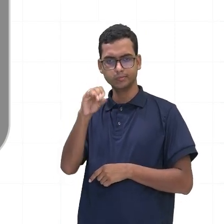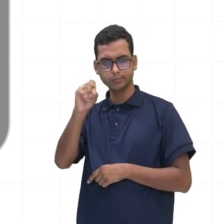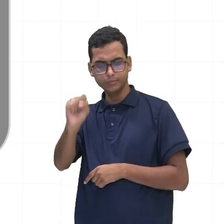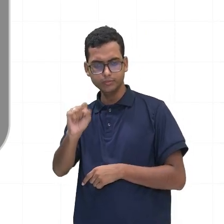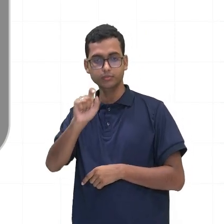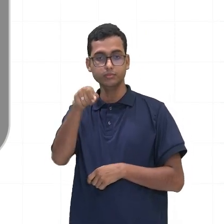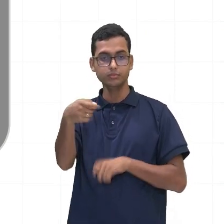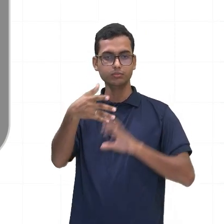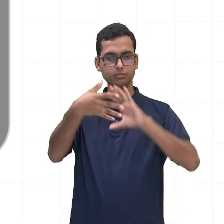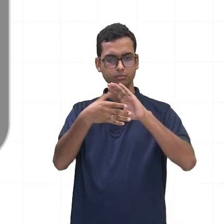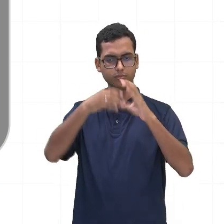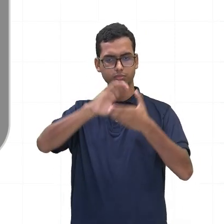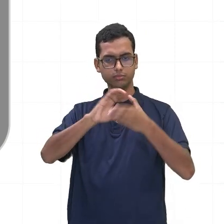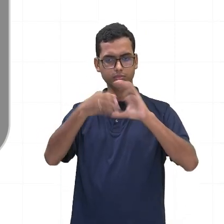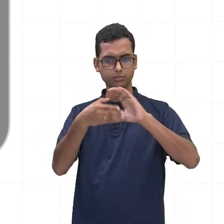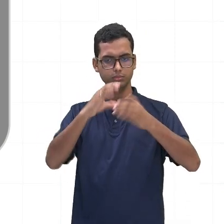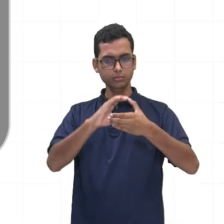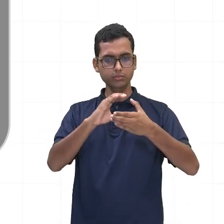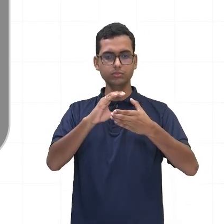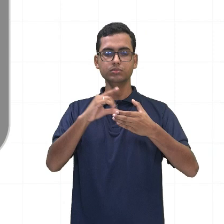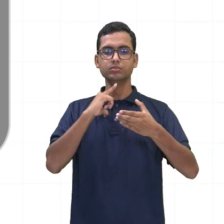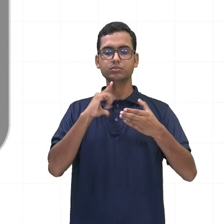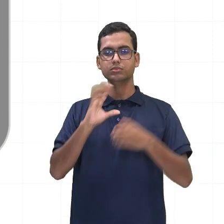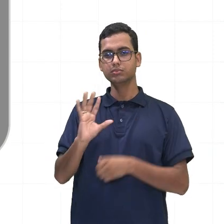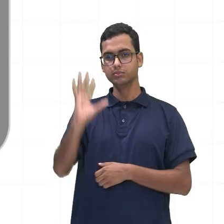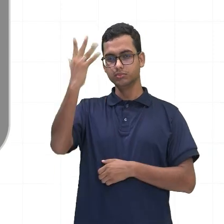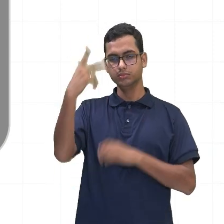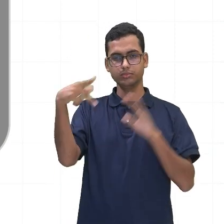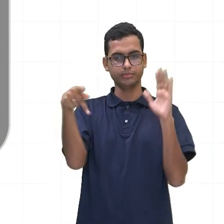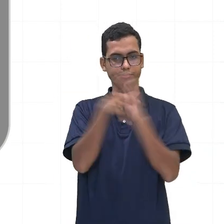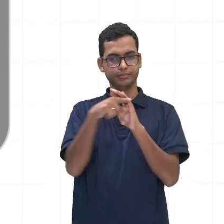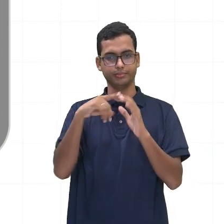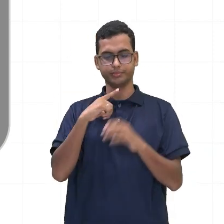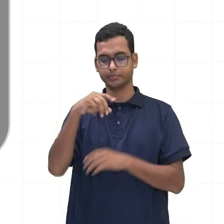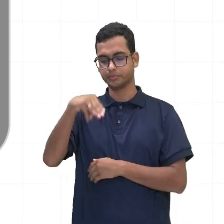duplicação quando ocorre a mitose e a meiose.